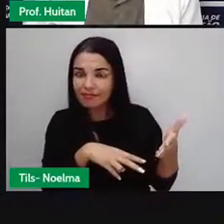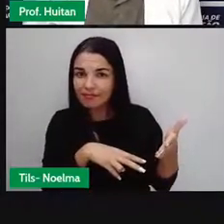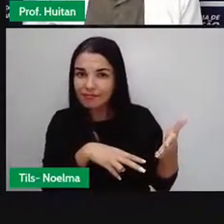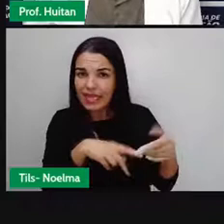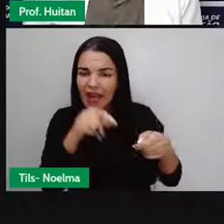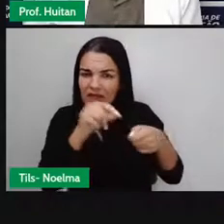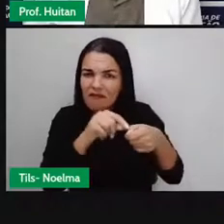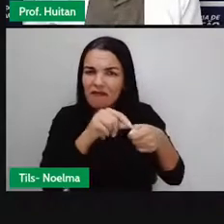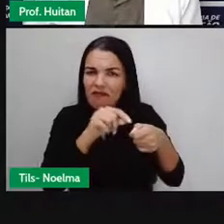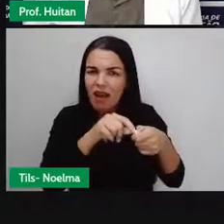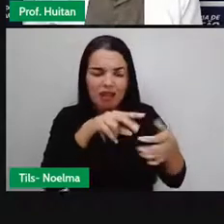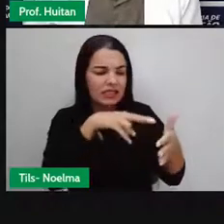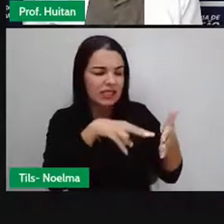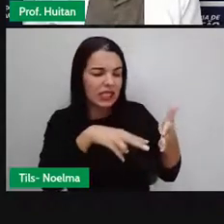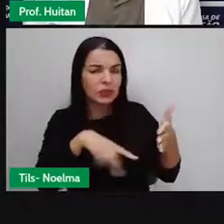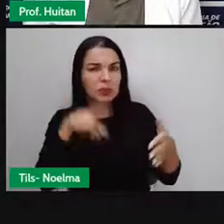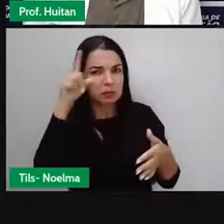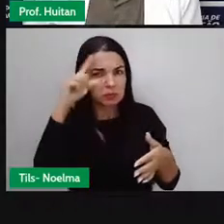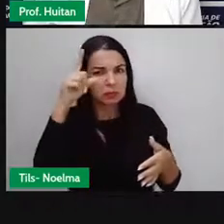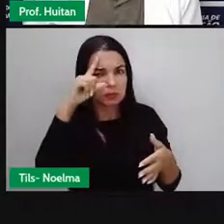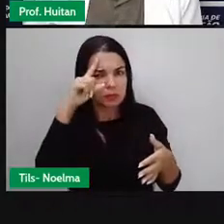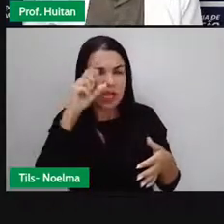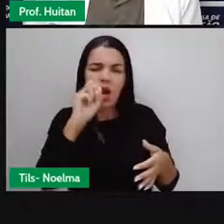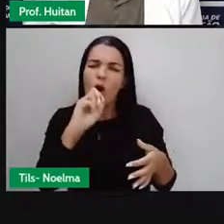Pratica a leitura diariamente ou de vez em quando.